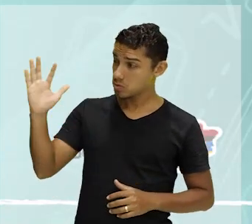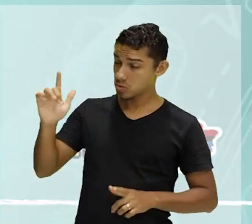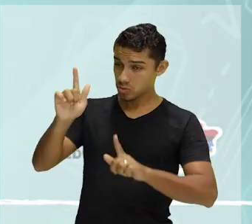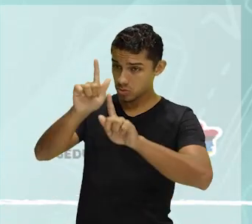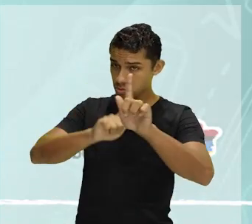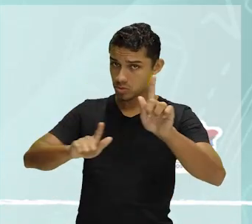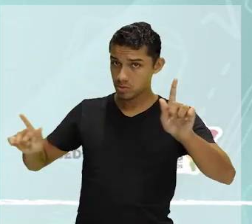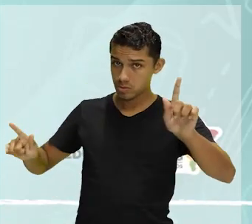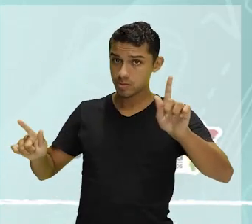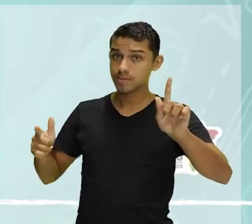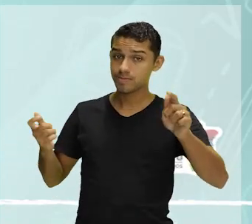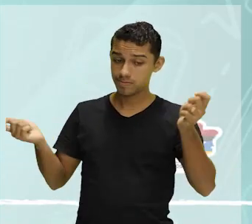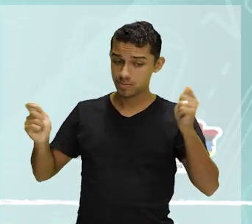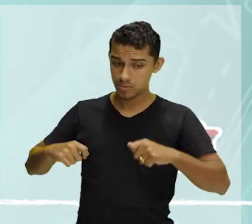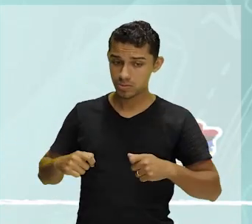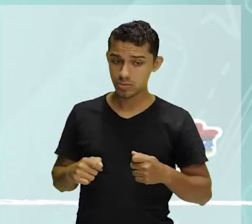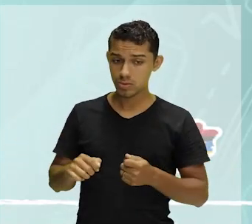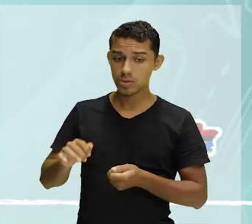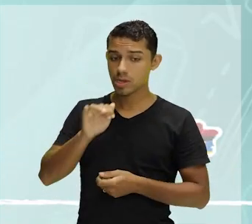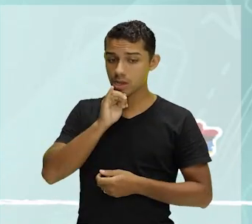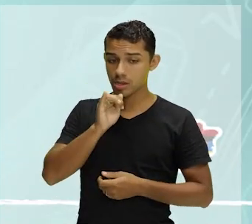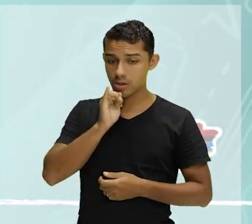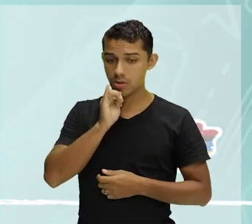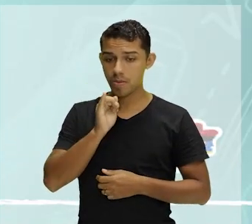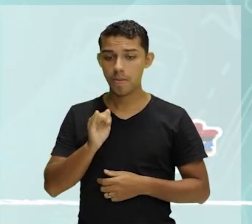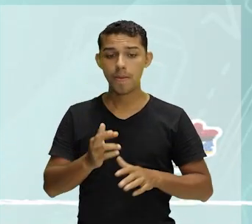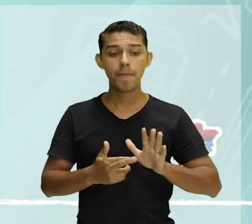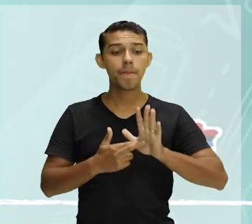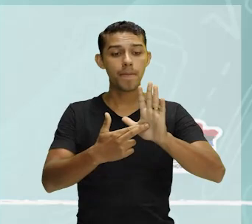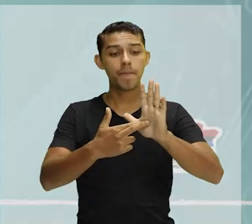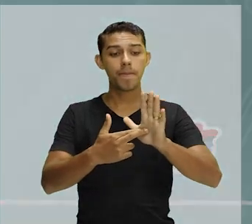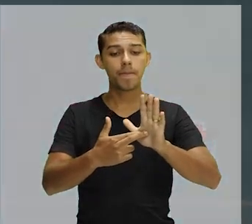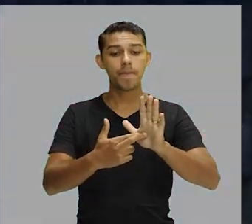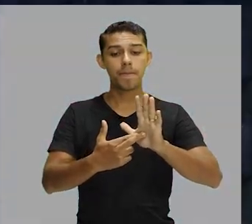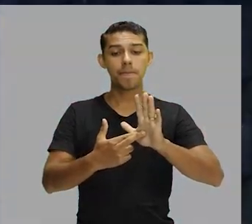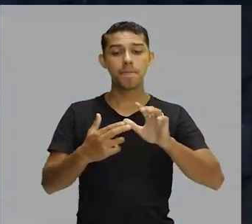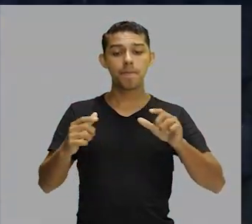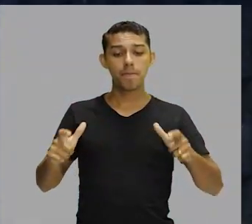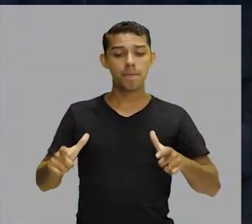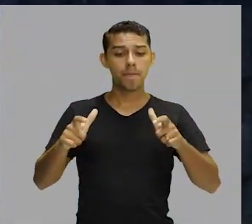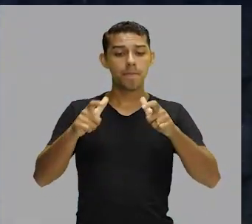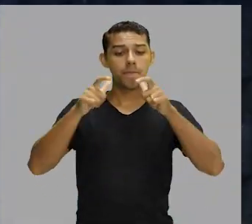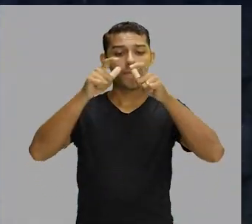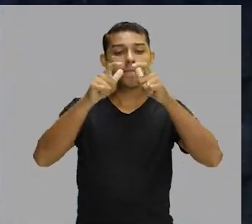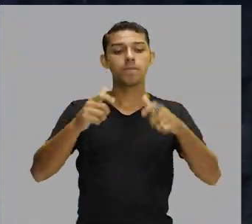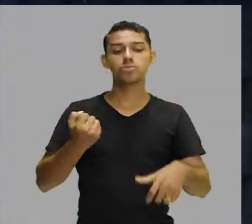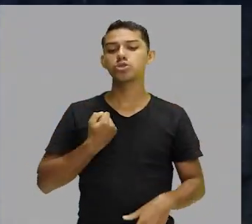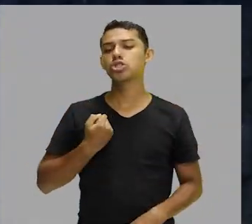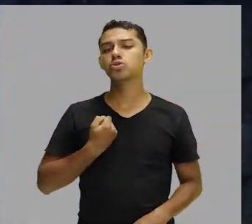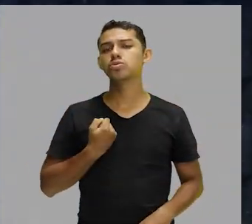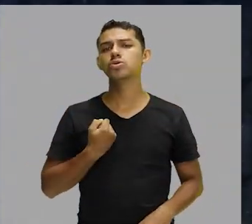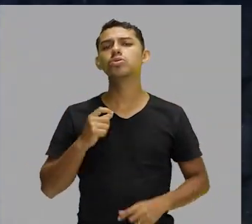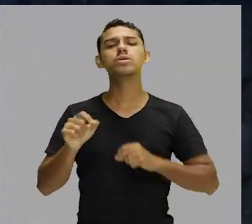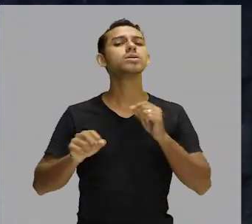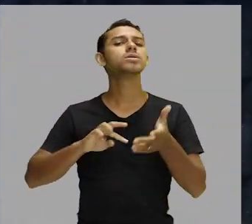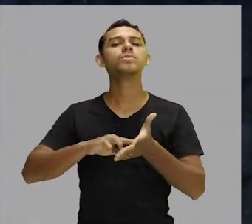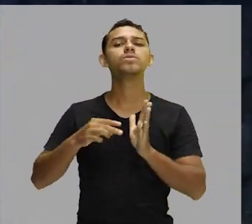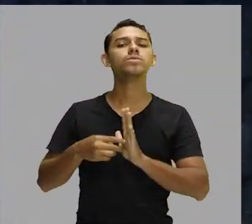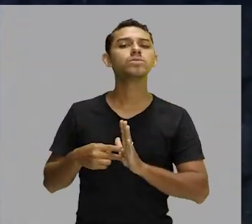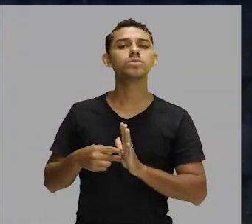que representa uma pirâmide de números. Pessoal, fiquem ligados. Pirâmide de número. O que é uma pirâmide de